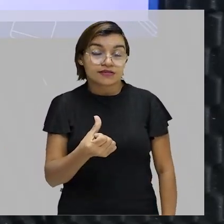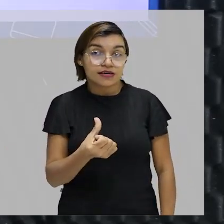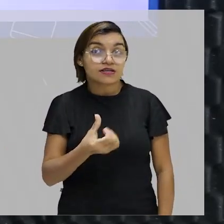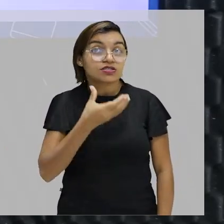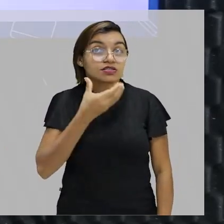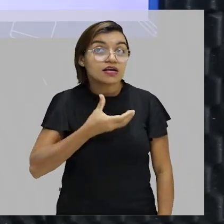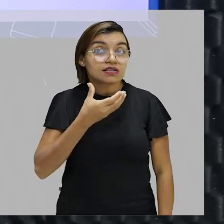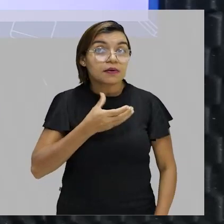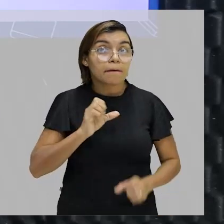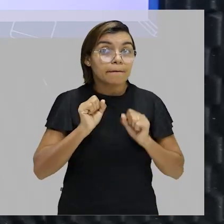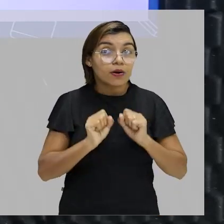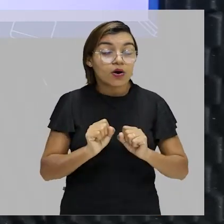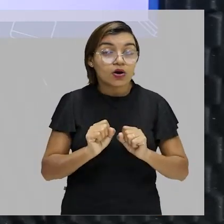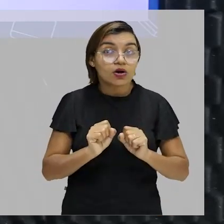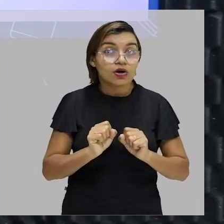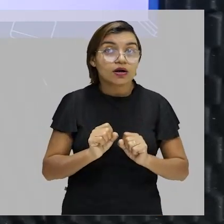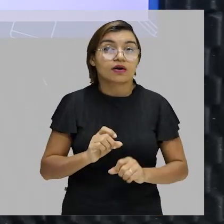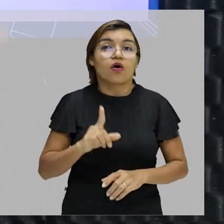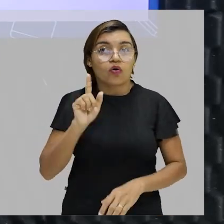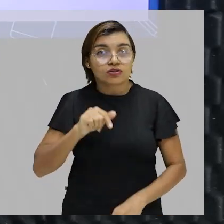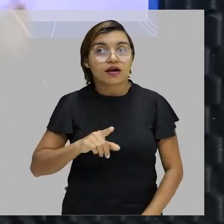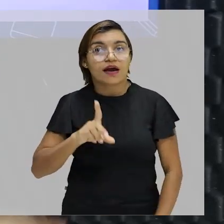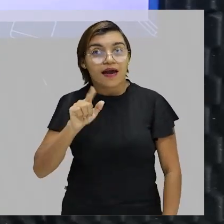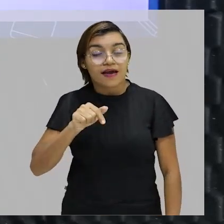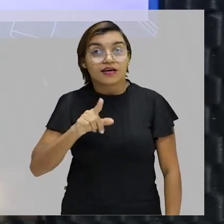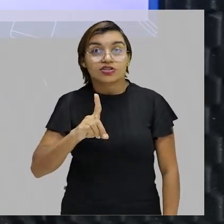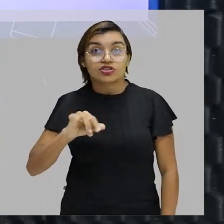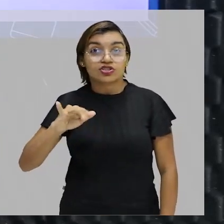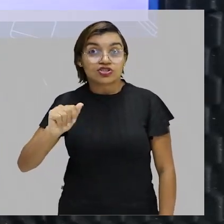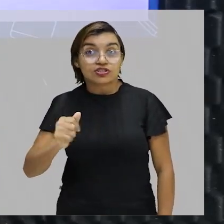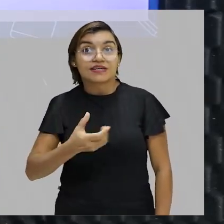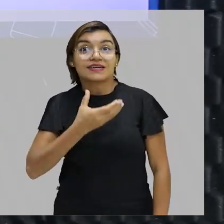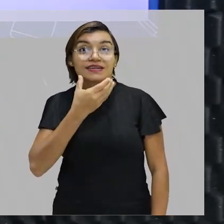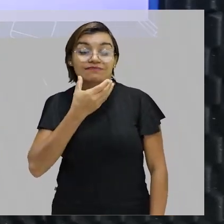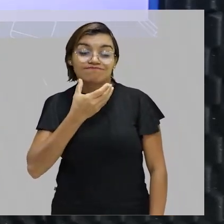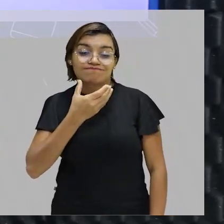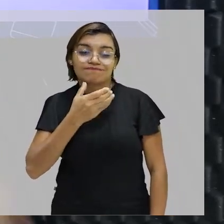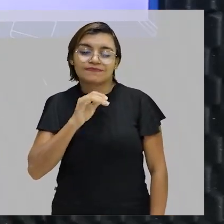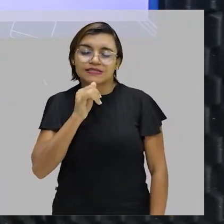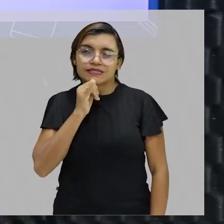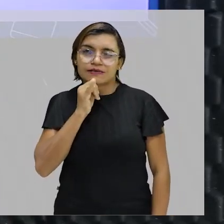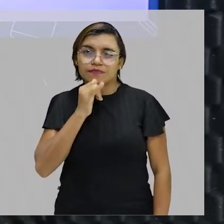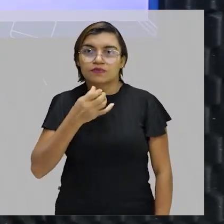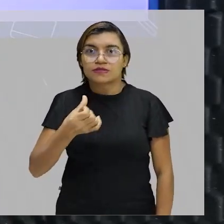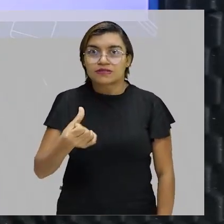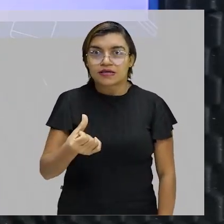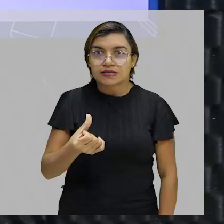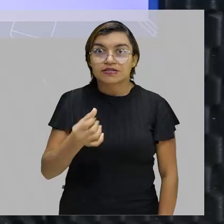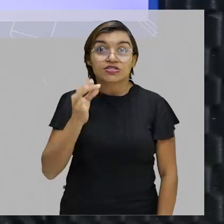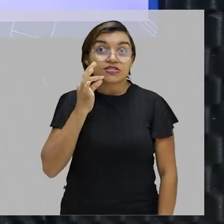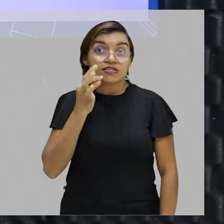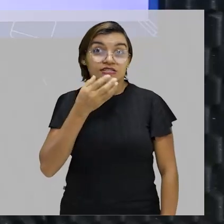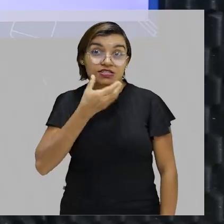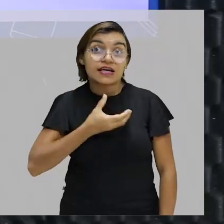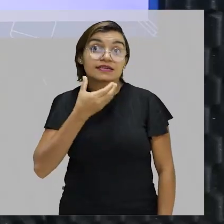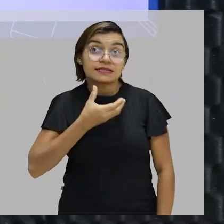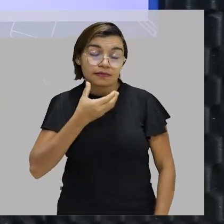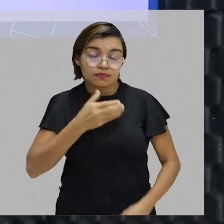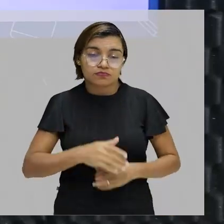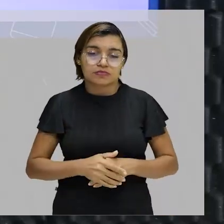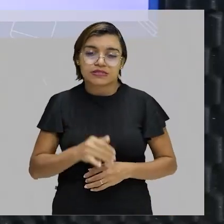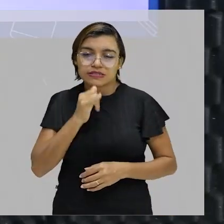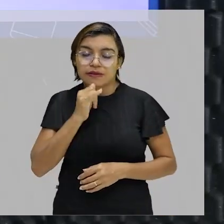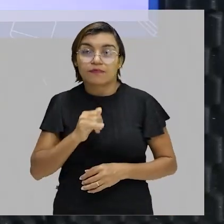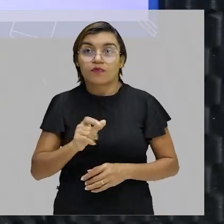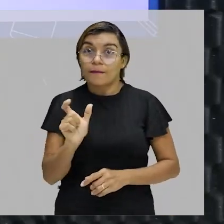posso dizer isso? Hoje é dia 6 de dezembro ou hoje são 6 de dezembro, tá bom? Quando tiver a palavra dia,